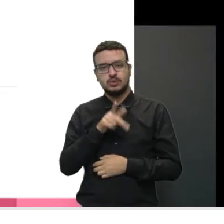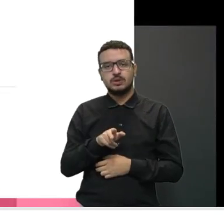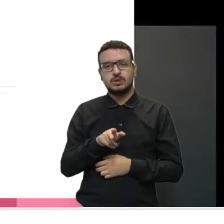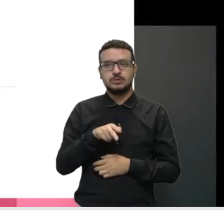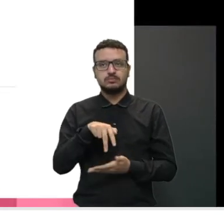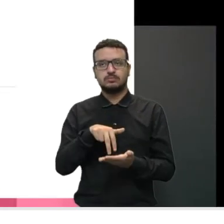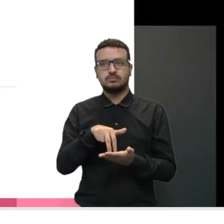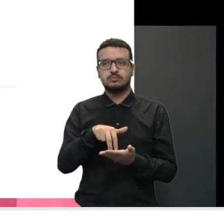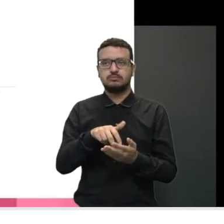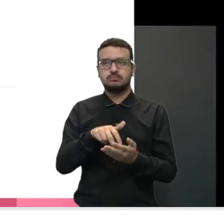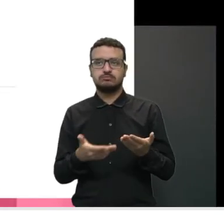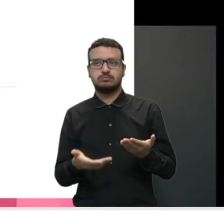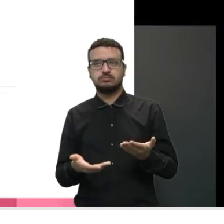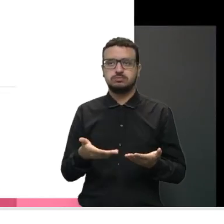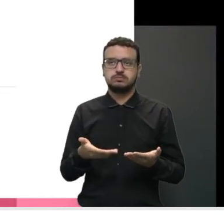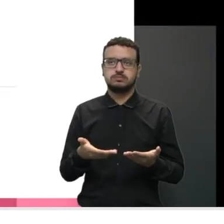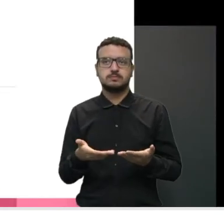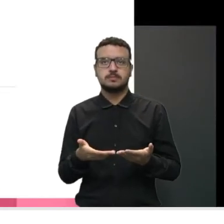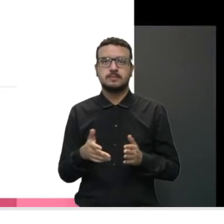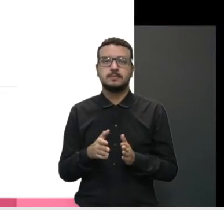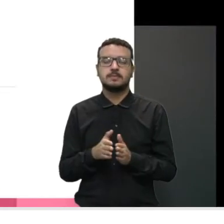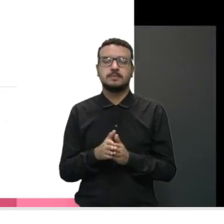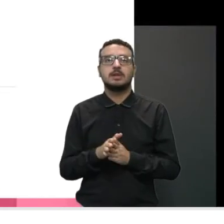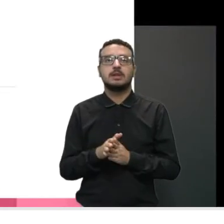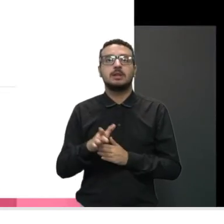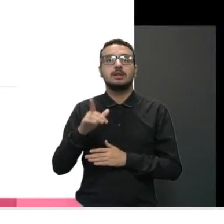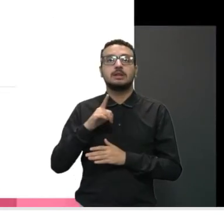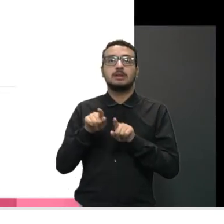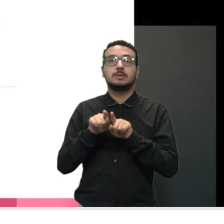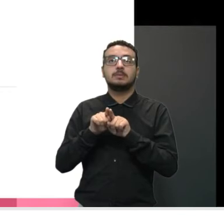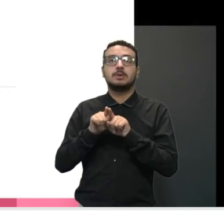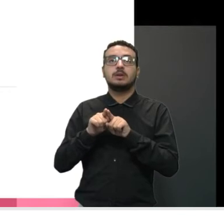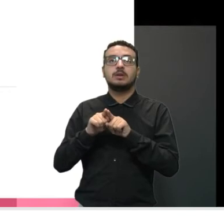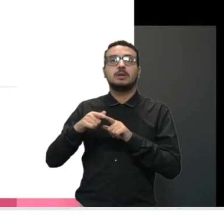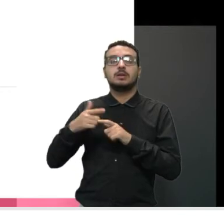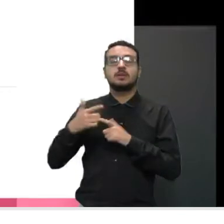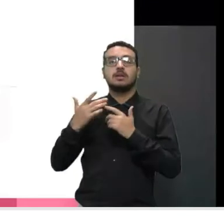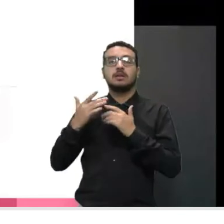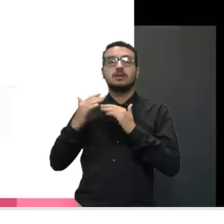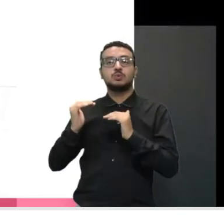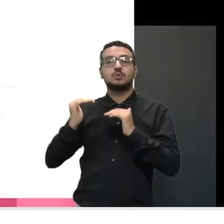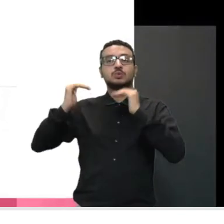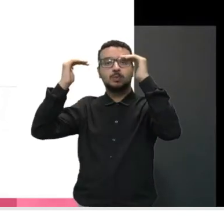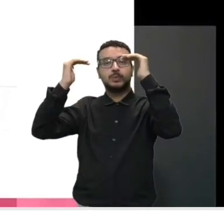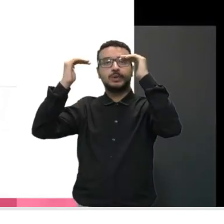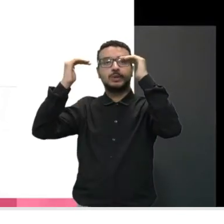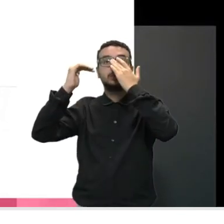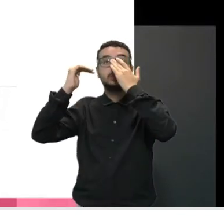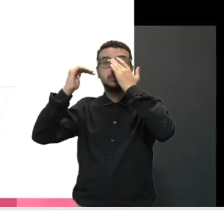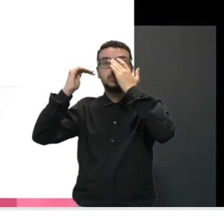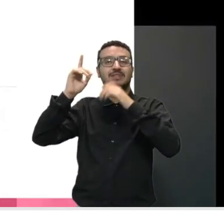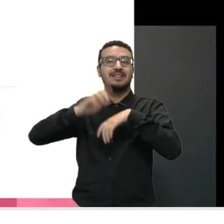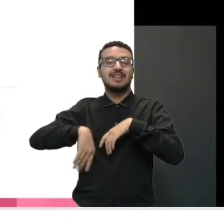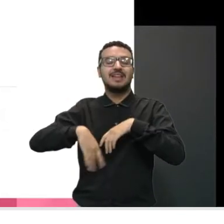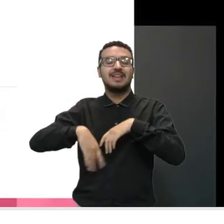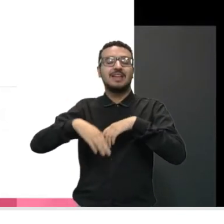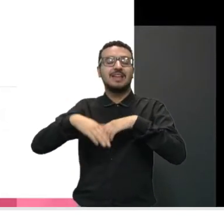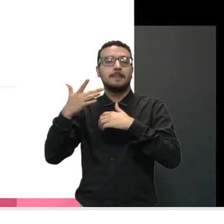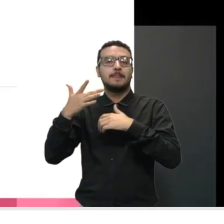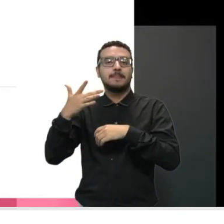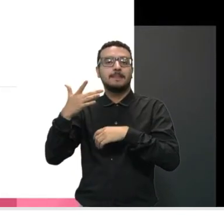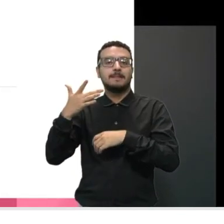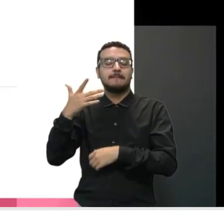são superiores, tá? Além do nervo auditivo, regiões que vão realizar a transdução, a